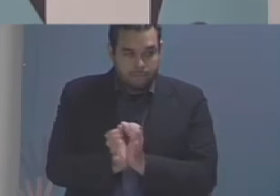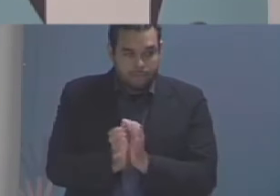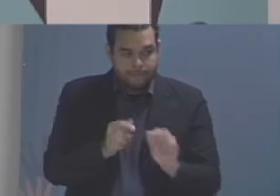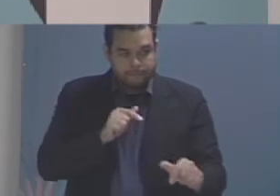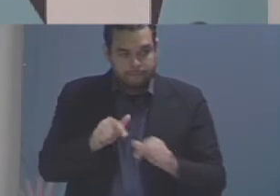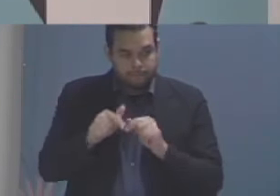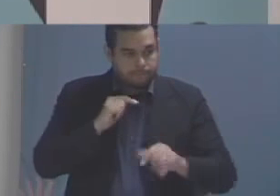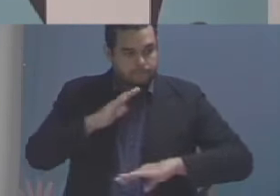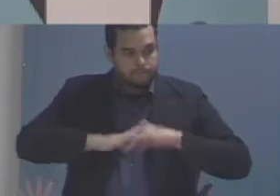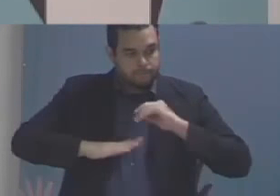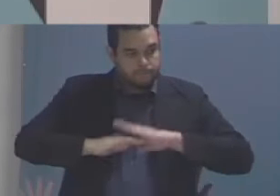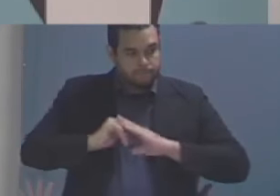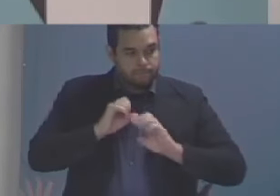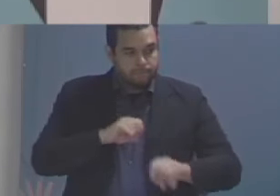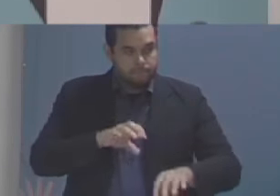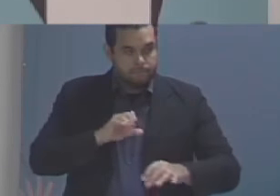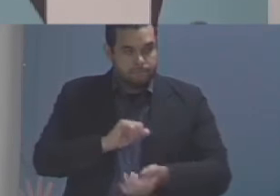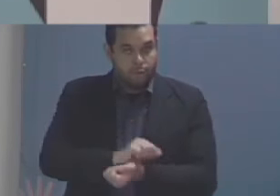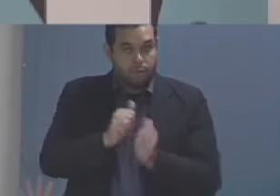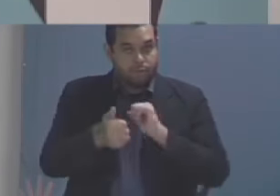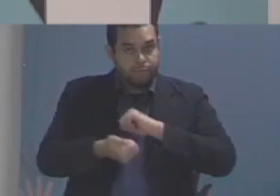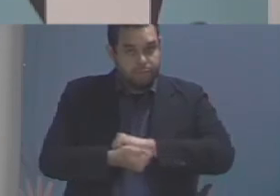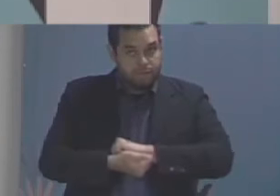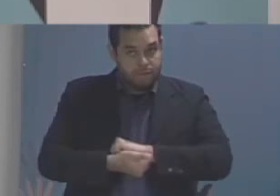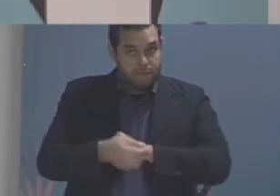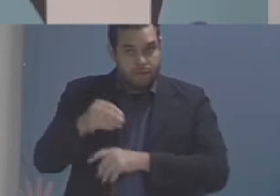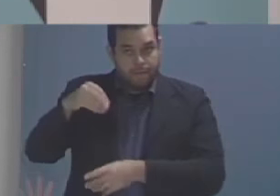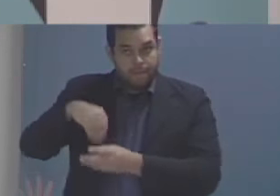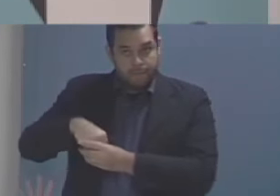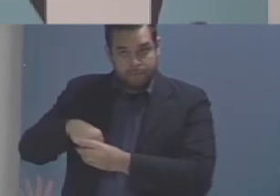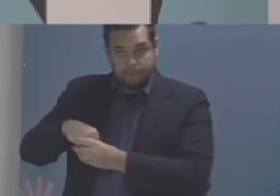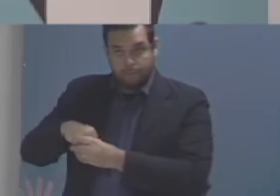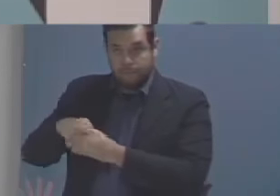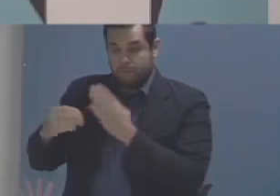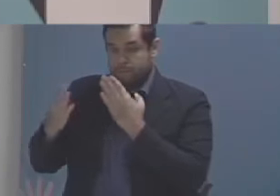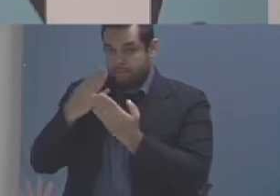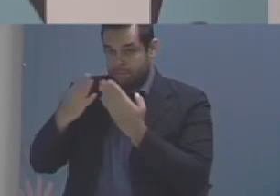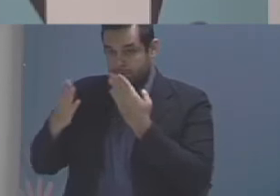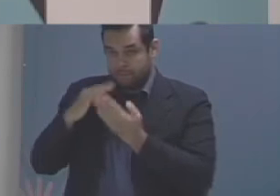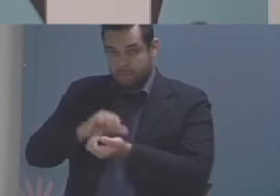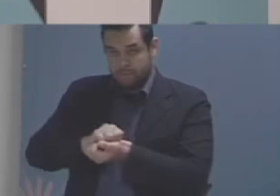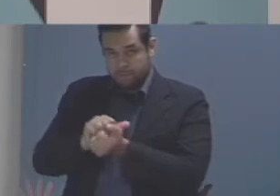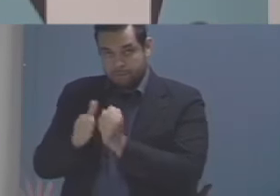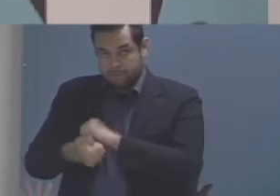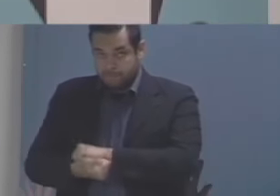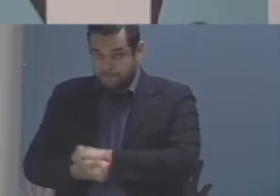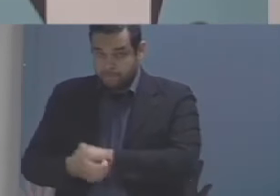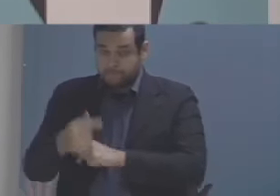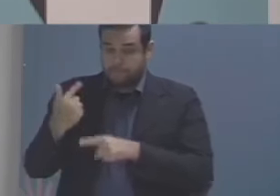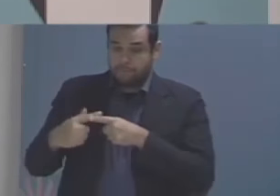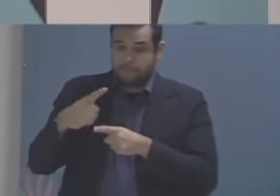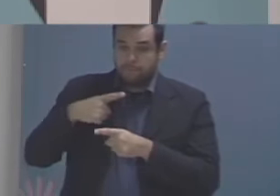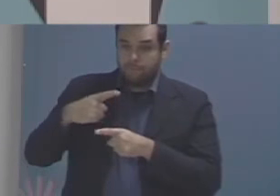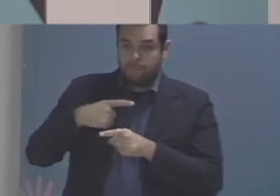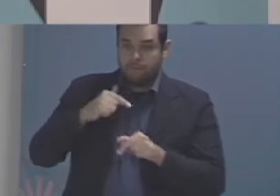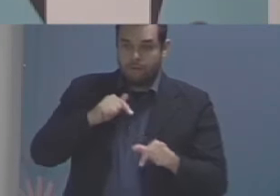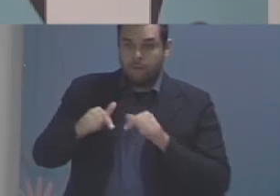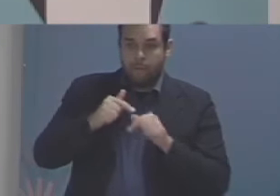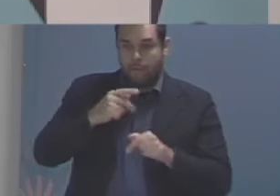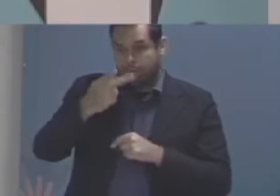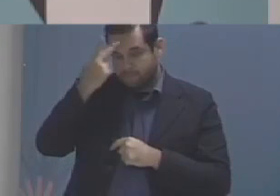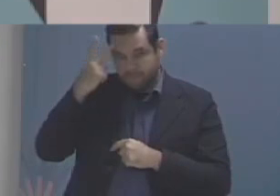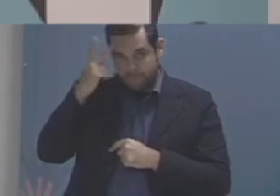dos profissionais da educação física no âmbito da psicologia do esporte, devido a existir a atuação dos graduados